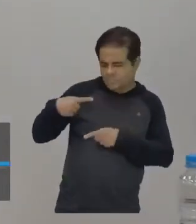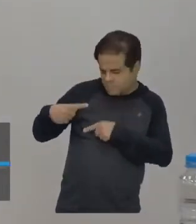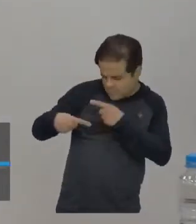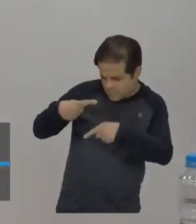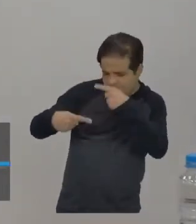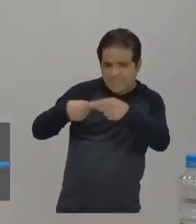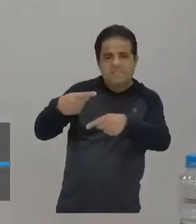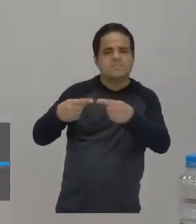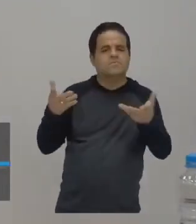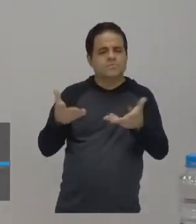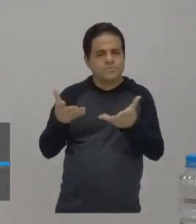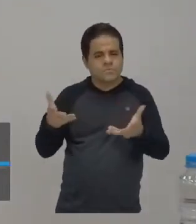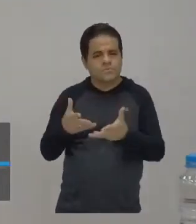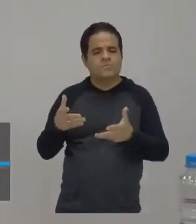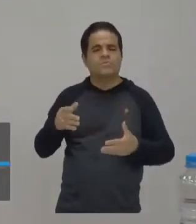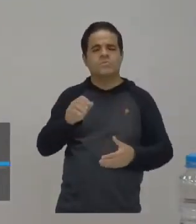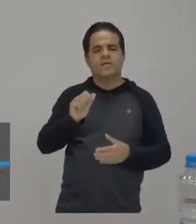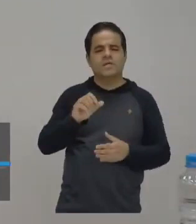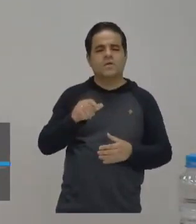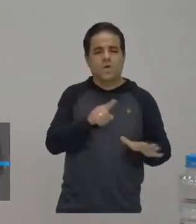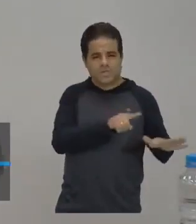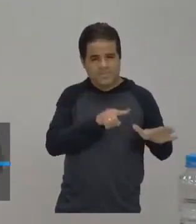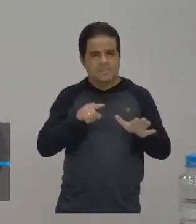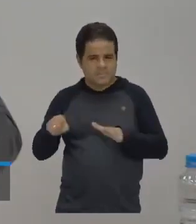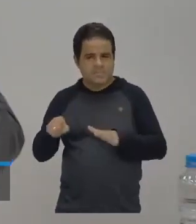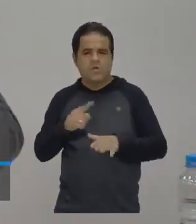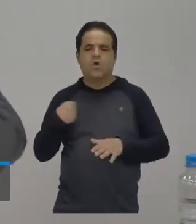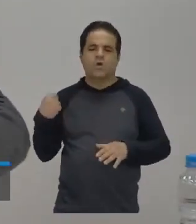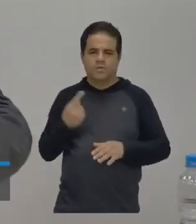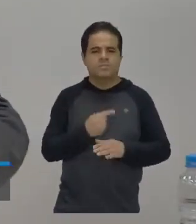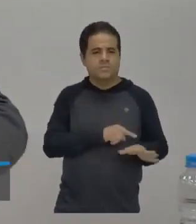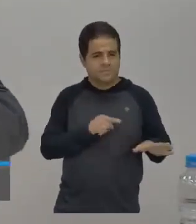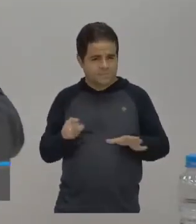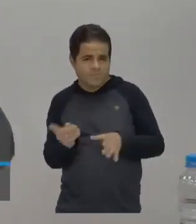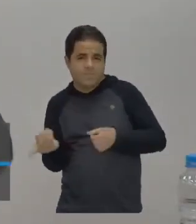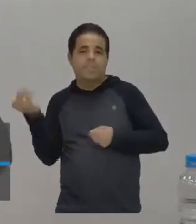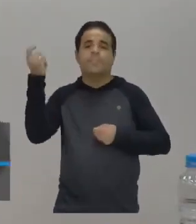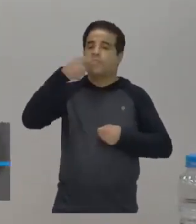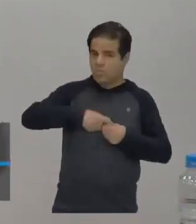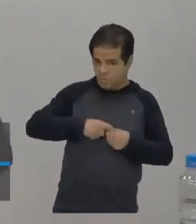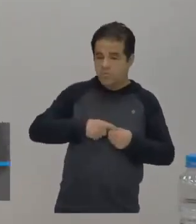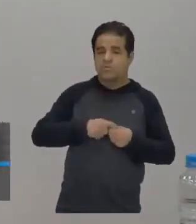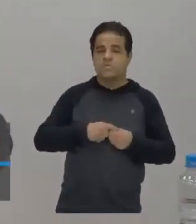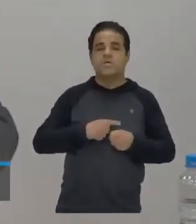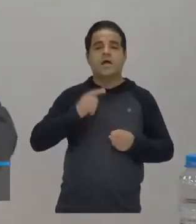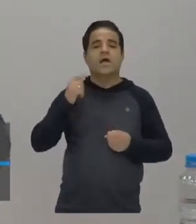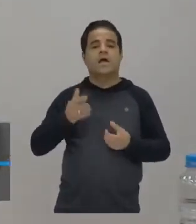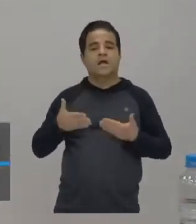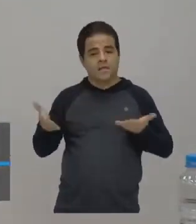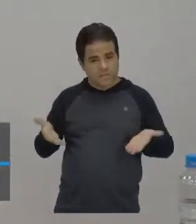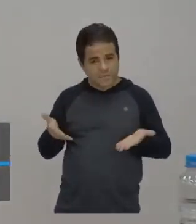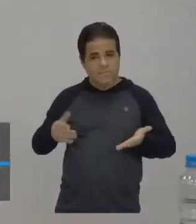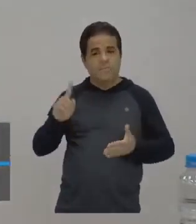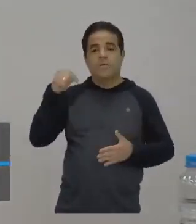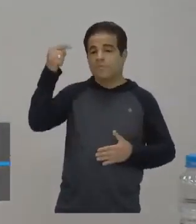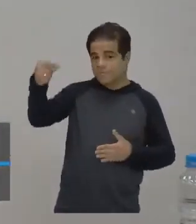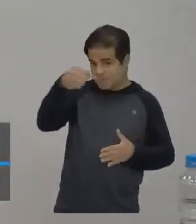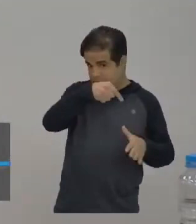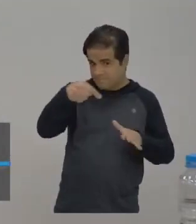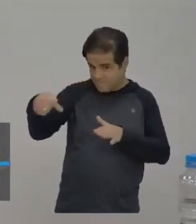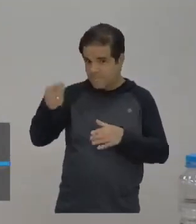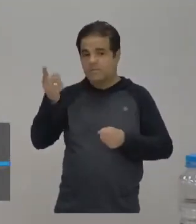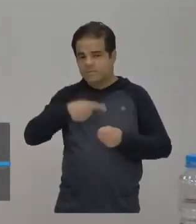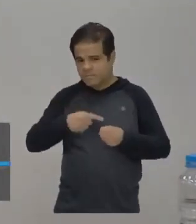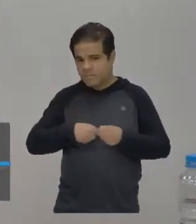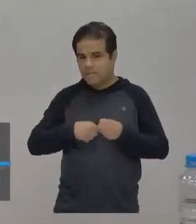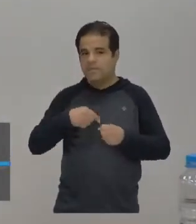que hoje nós estamos numa semana de... Hoje não, nós estamos em uma semana de retomada, não só hoje, né? Hoje, amanhã, e na semana que vem também, tá